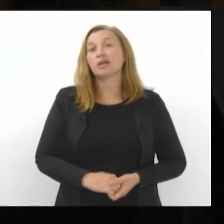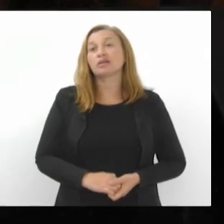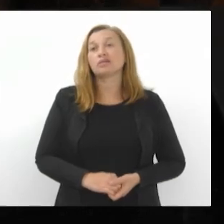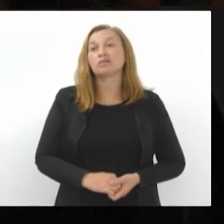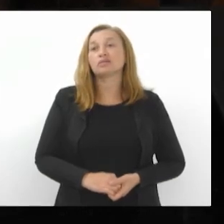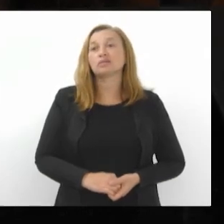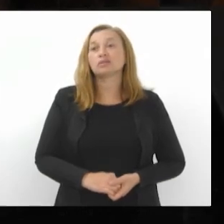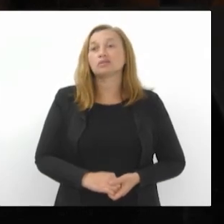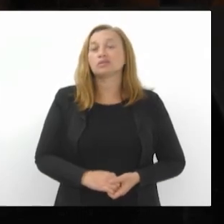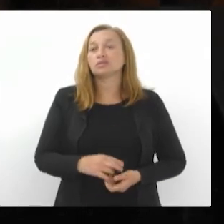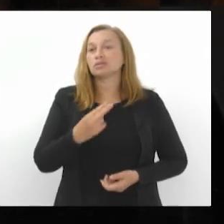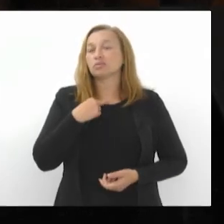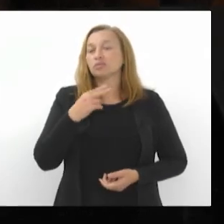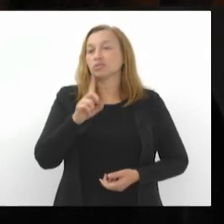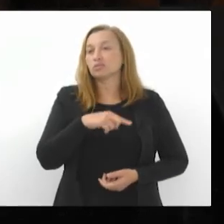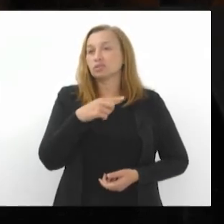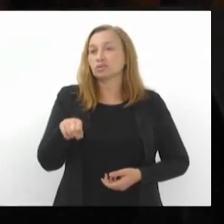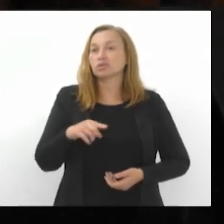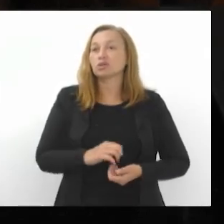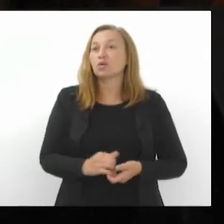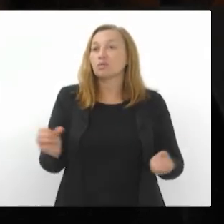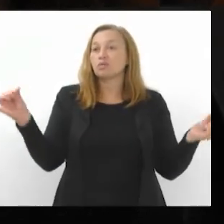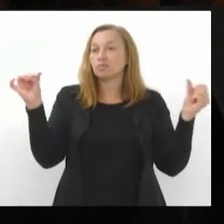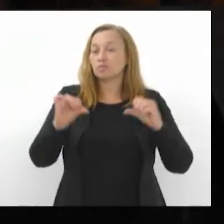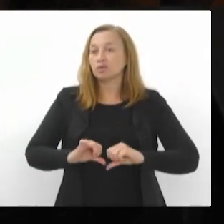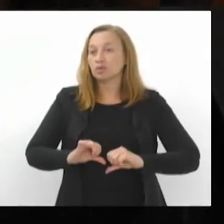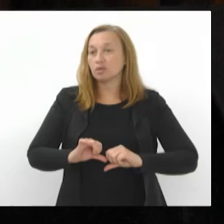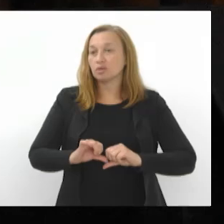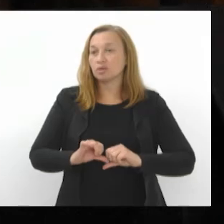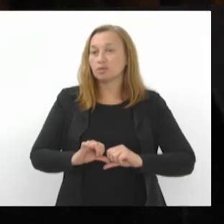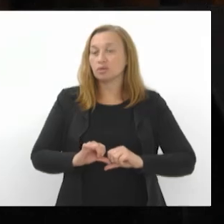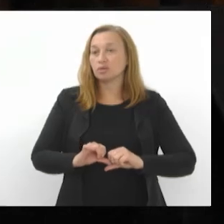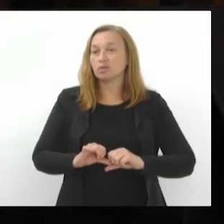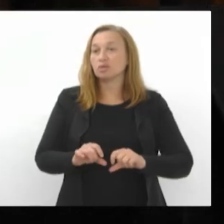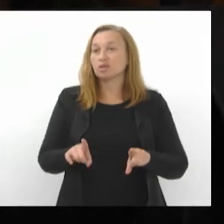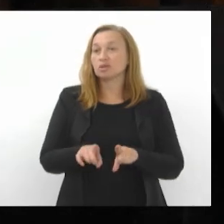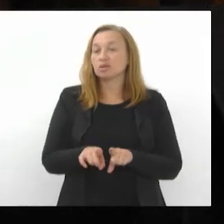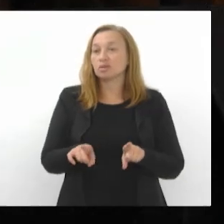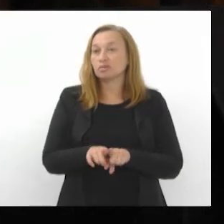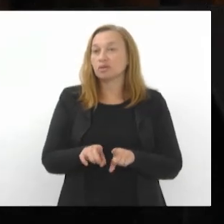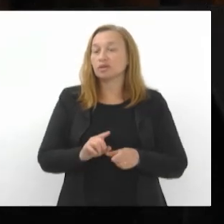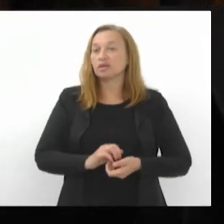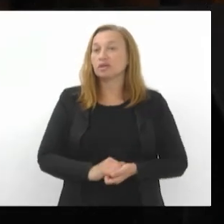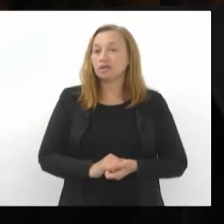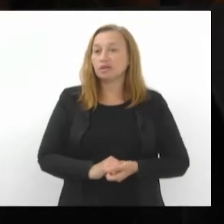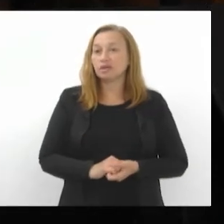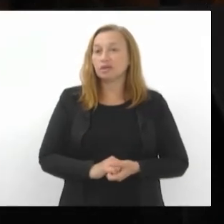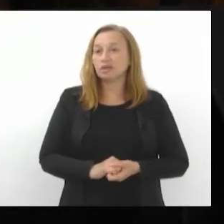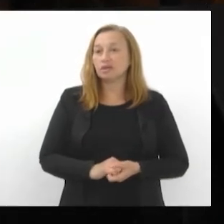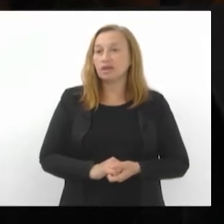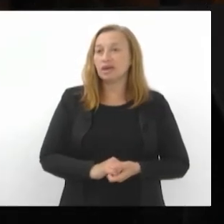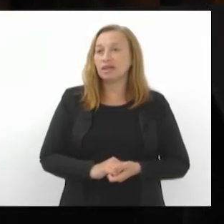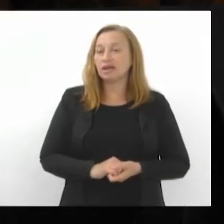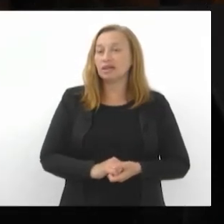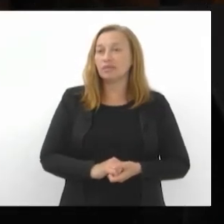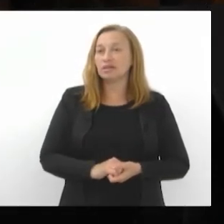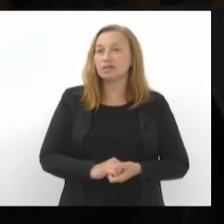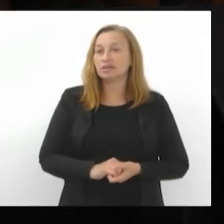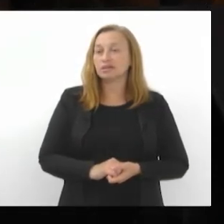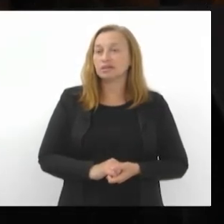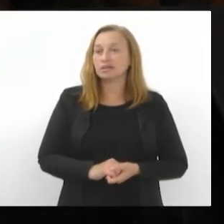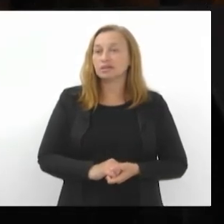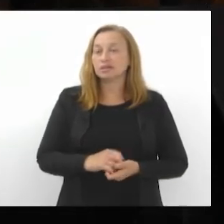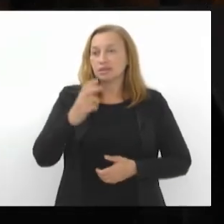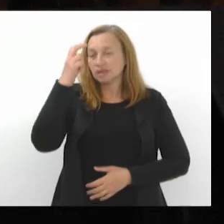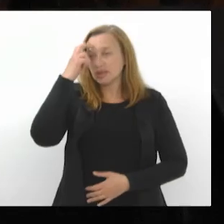ser banalizado. O pior é que esses recursos também não significam esse compromisso que eu estou falando, em